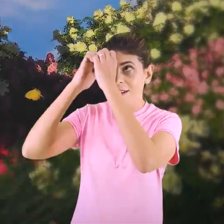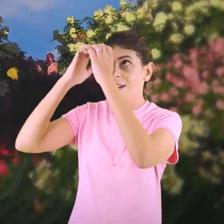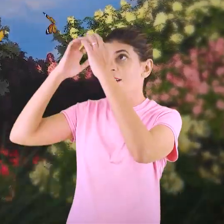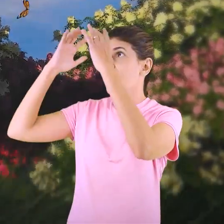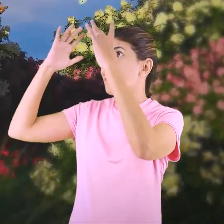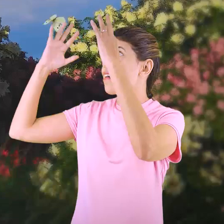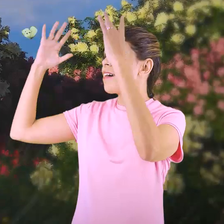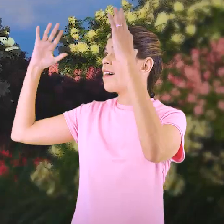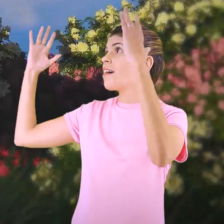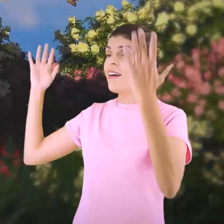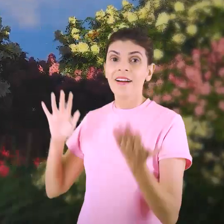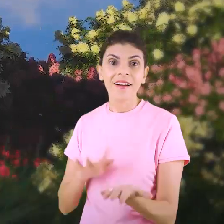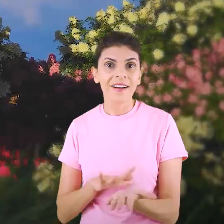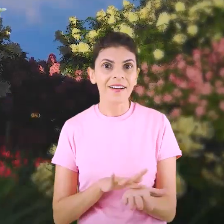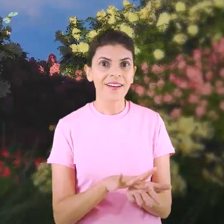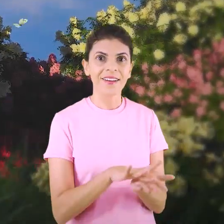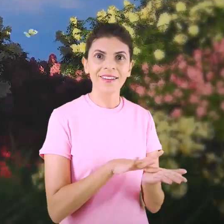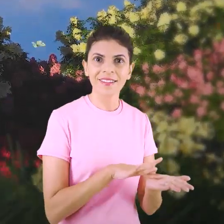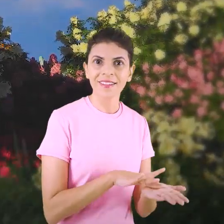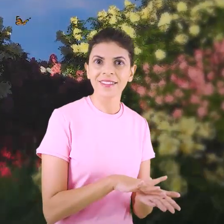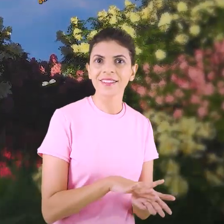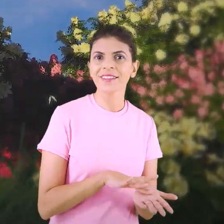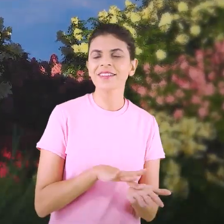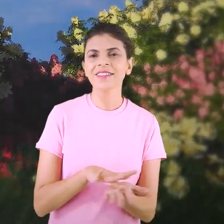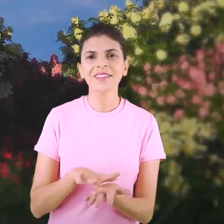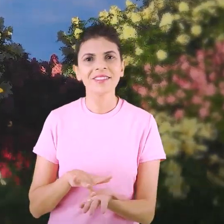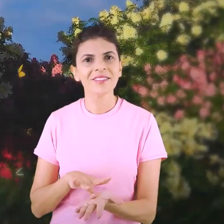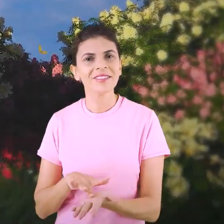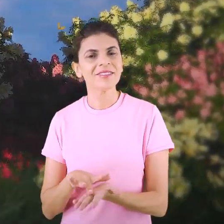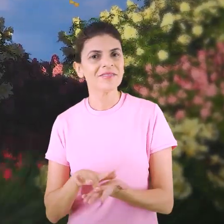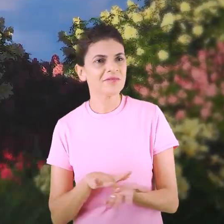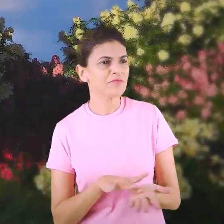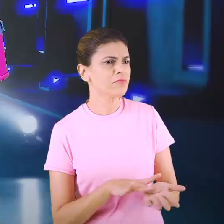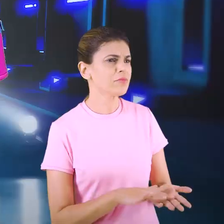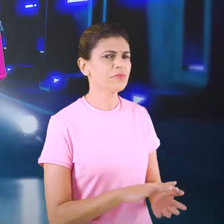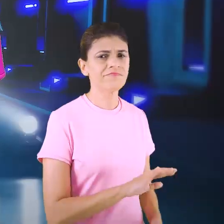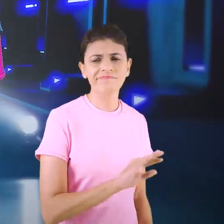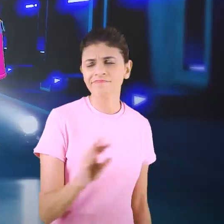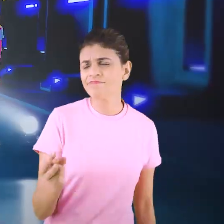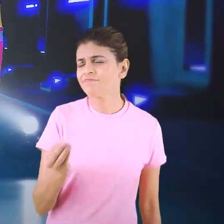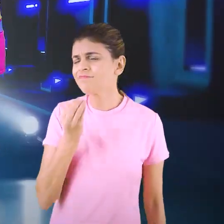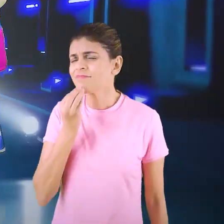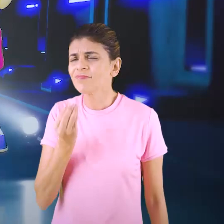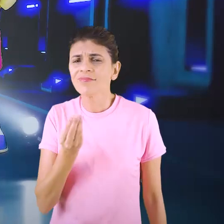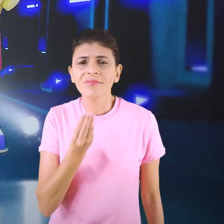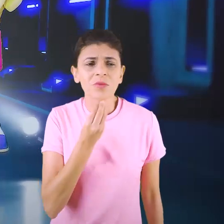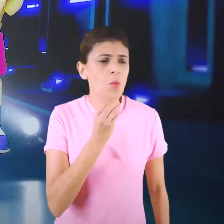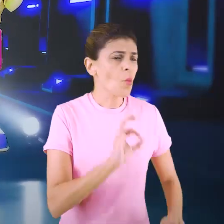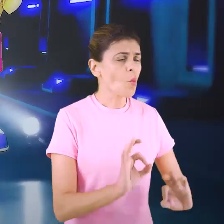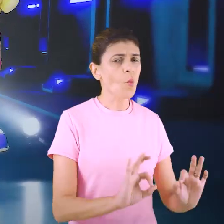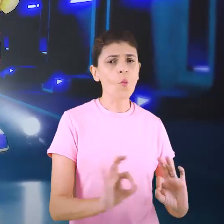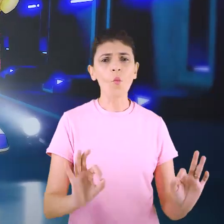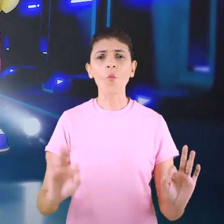foi tudo ilusão? Nenhuma chance